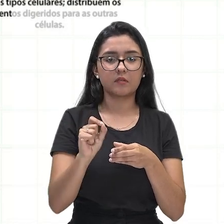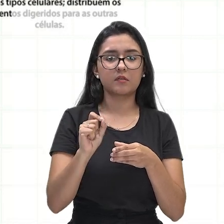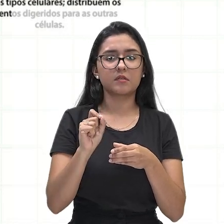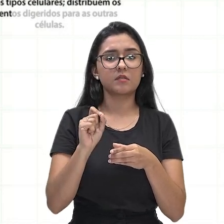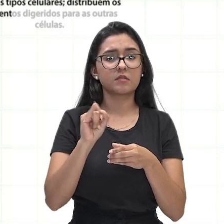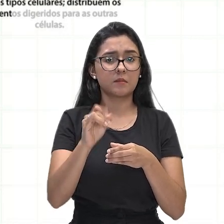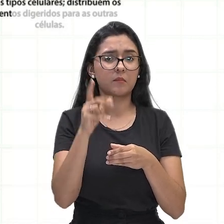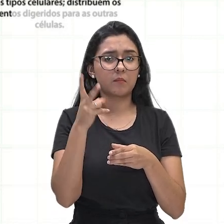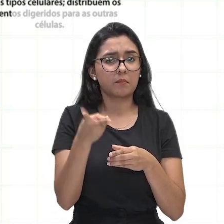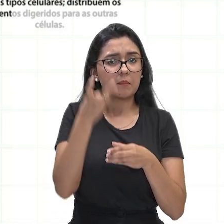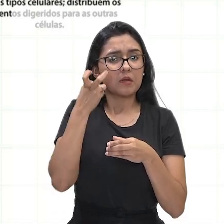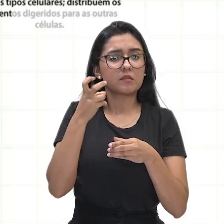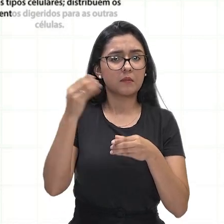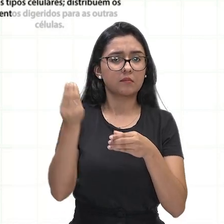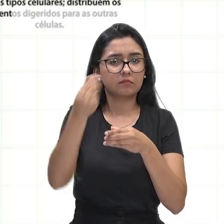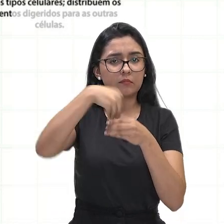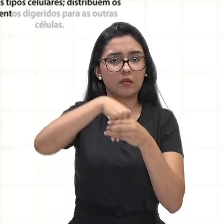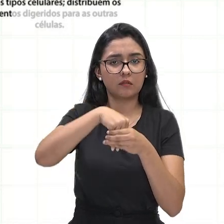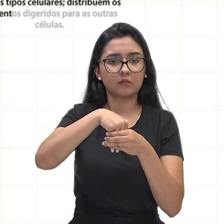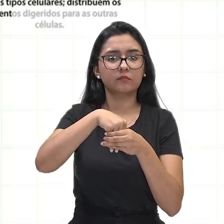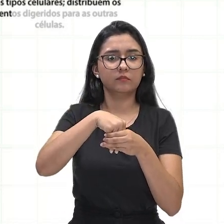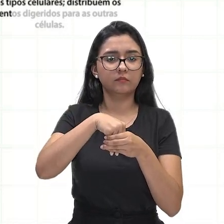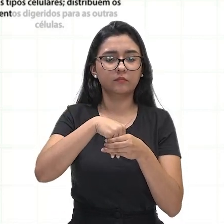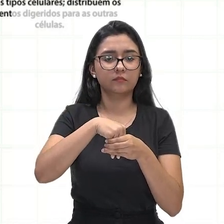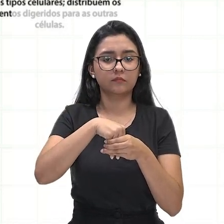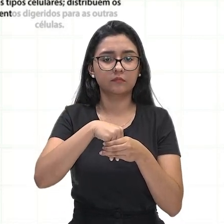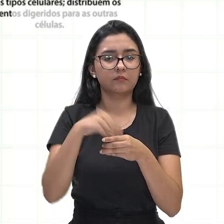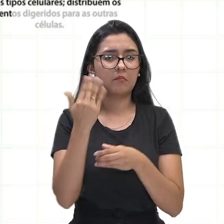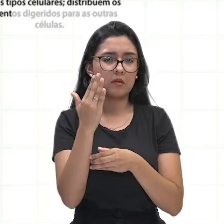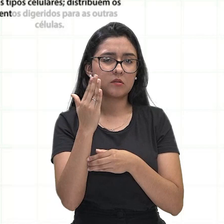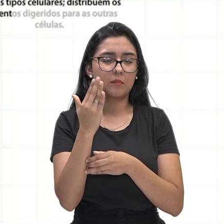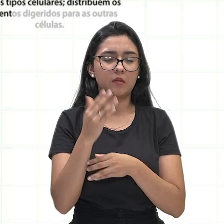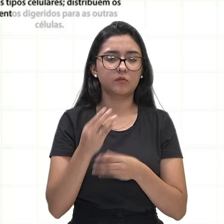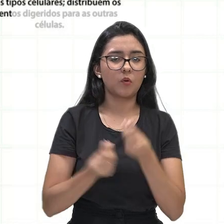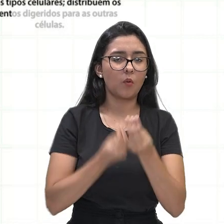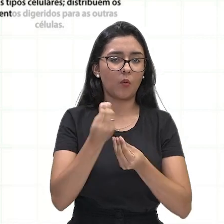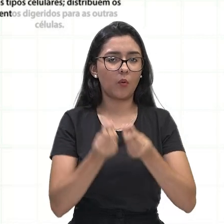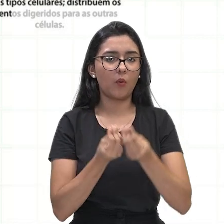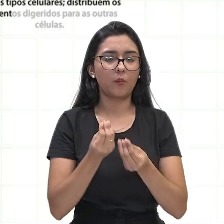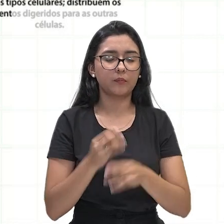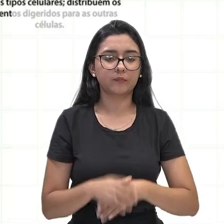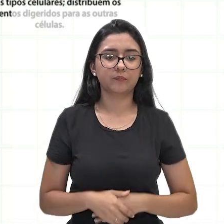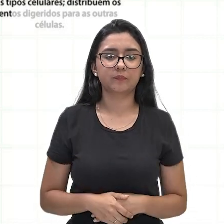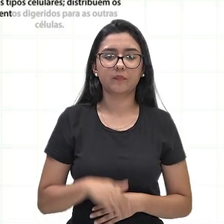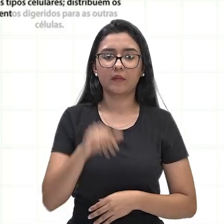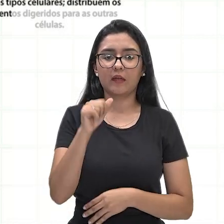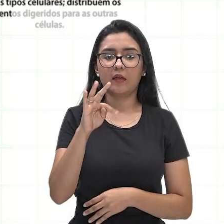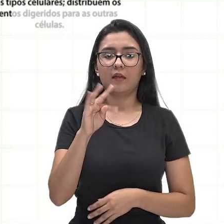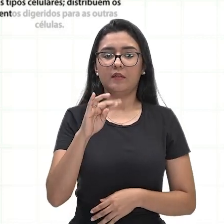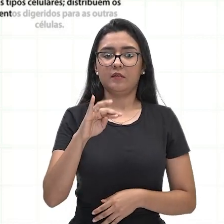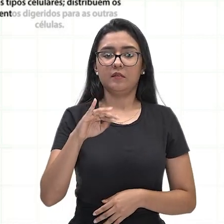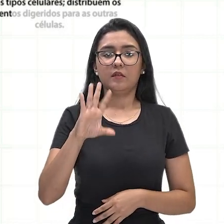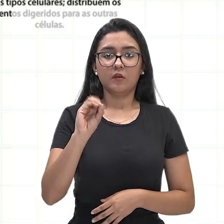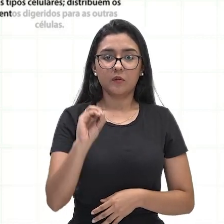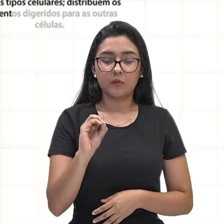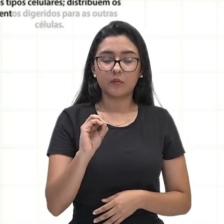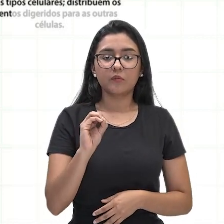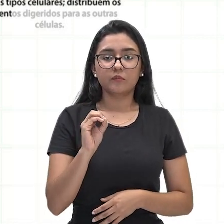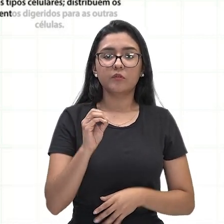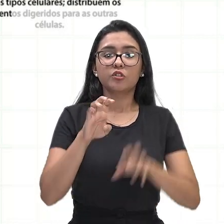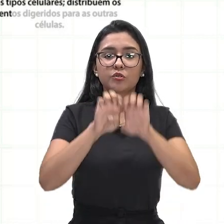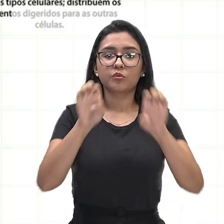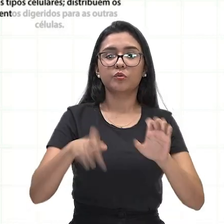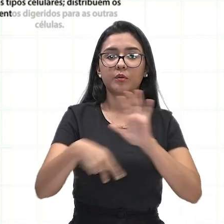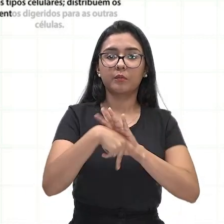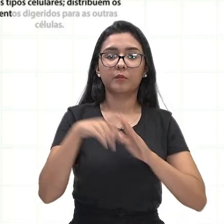a gente pudesse enxergar bem de perto, a gente veria mais ou menos essa conformação aí, né? Essa estrutura